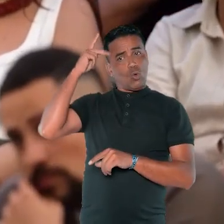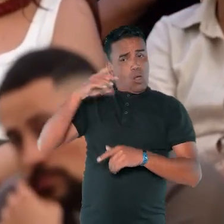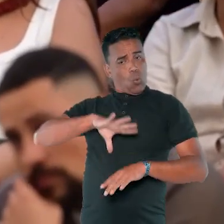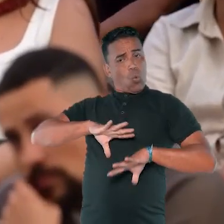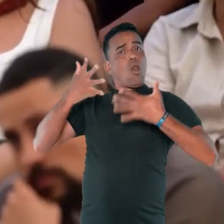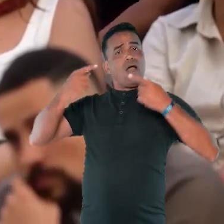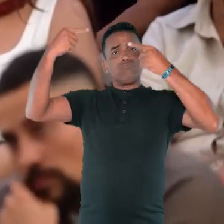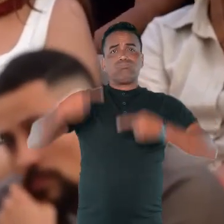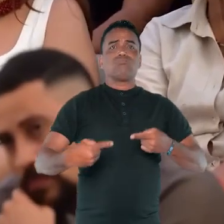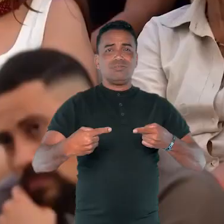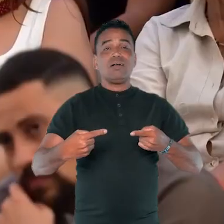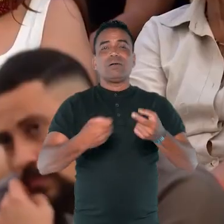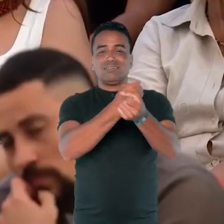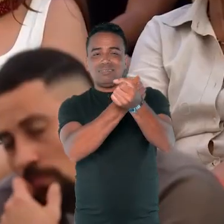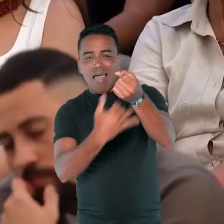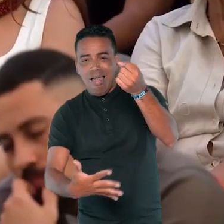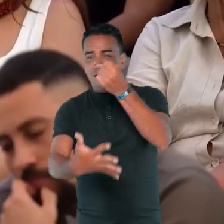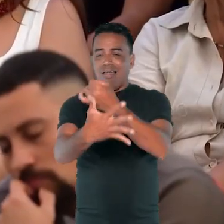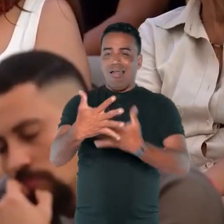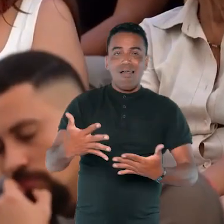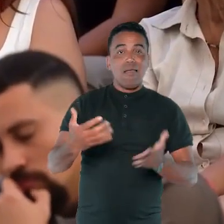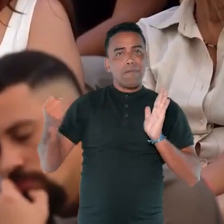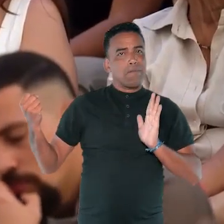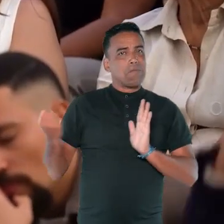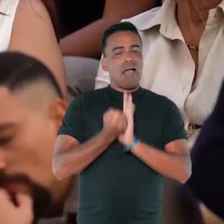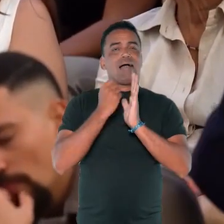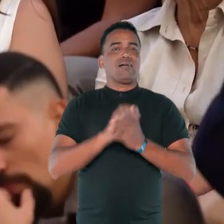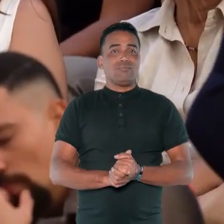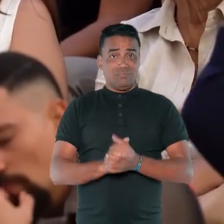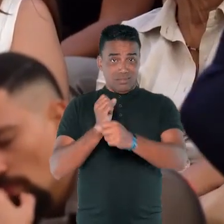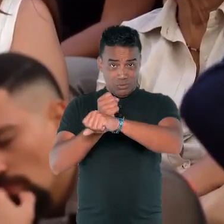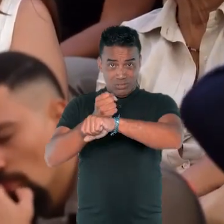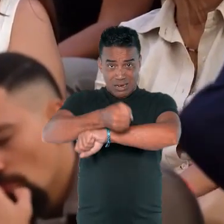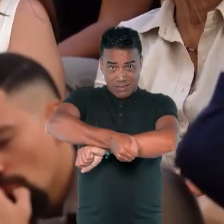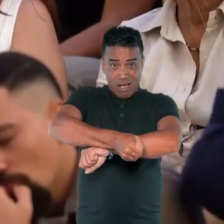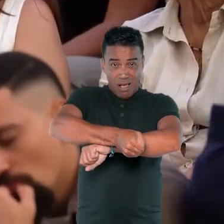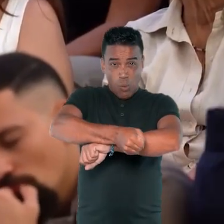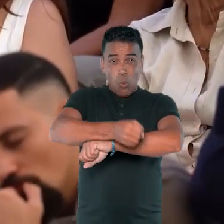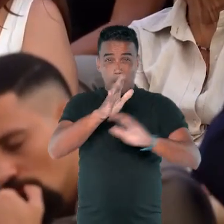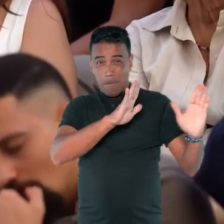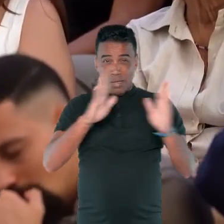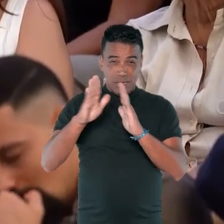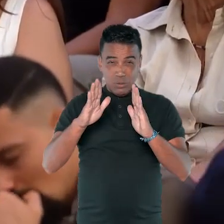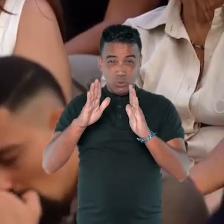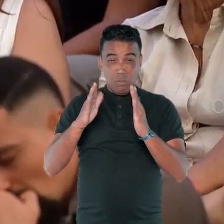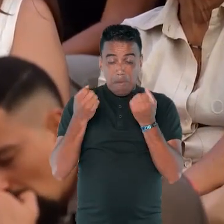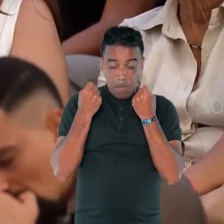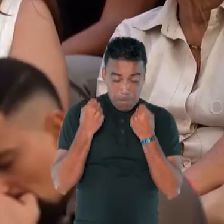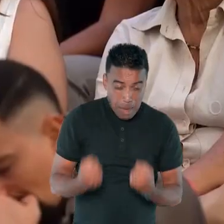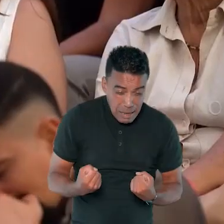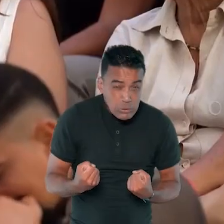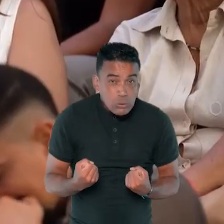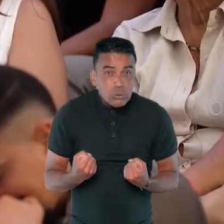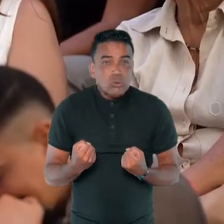muito sangue e cicatriz, a escravidão para resgatar os ferros de seus ombros